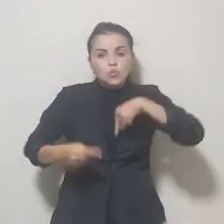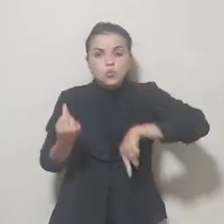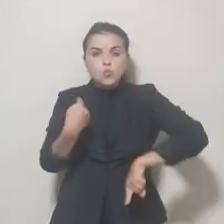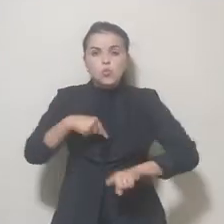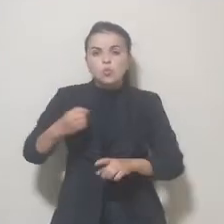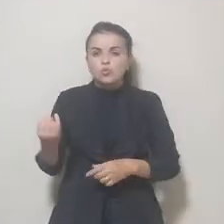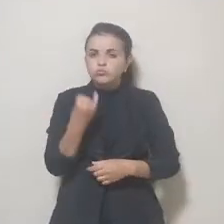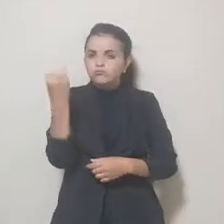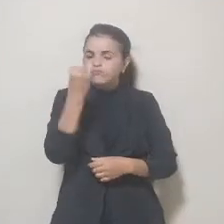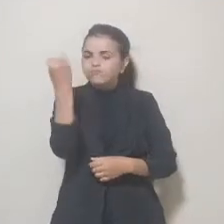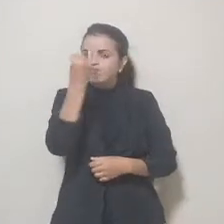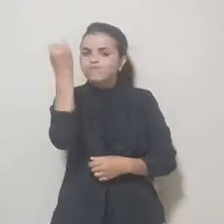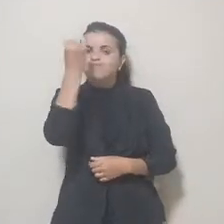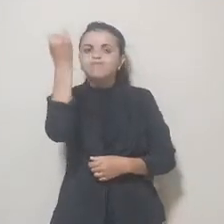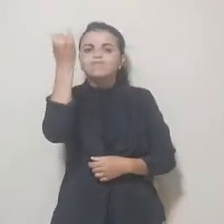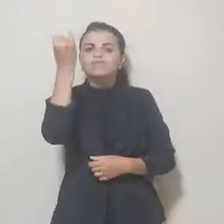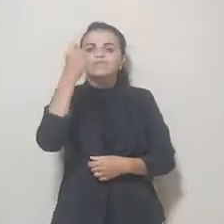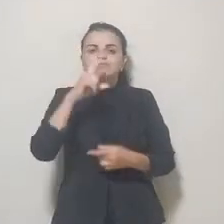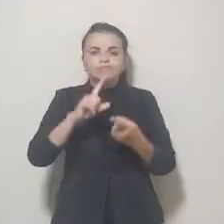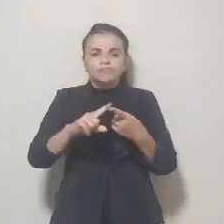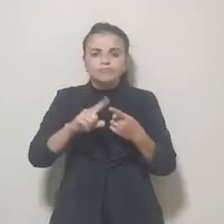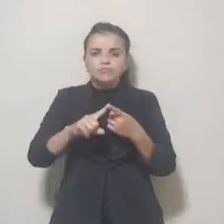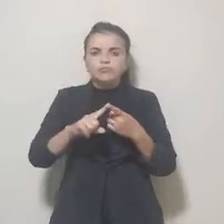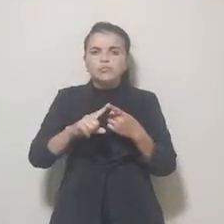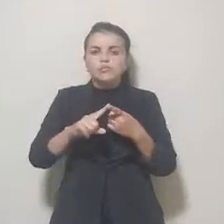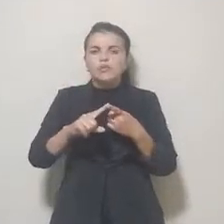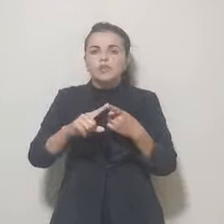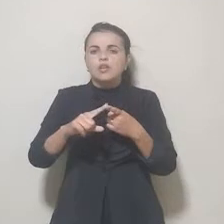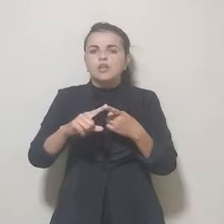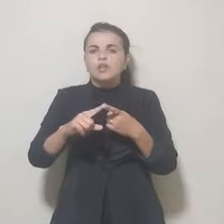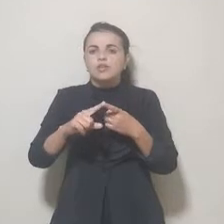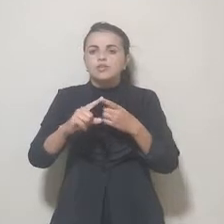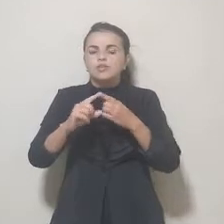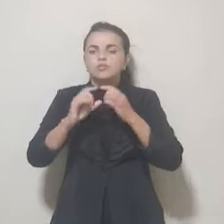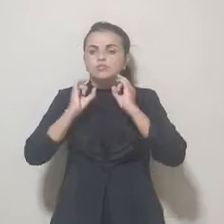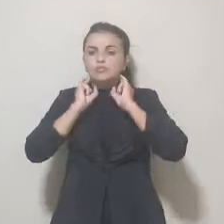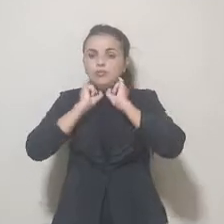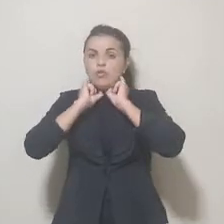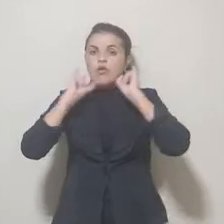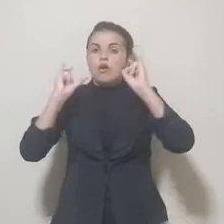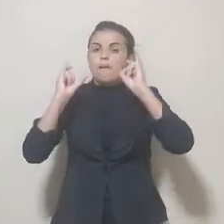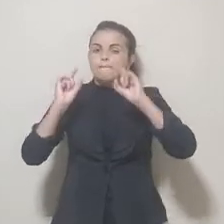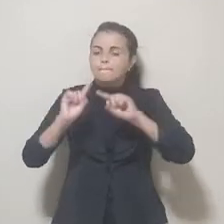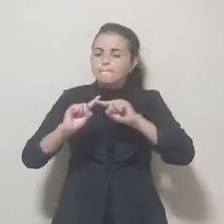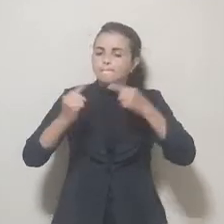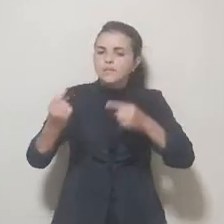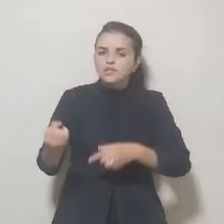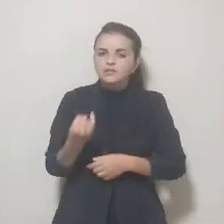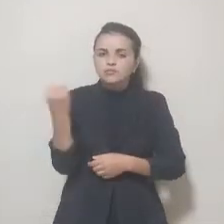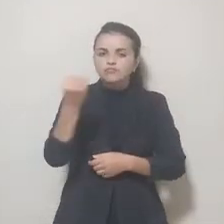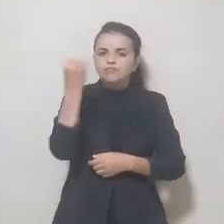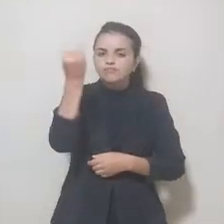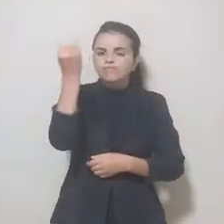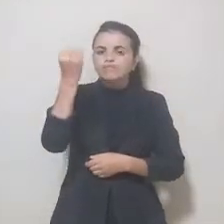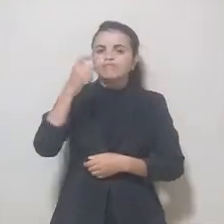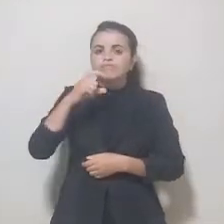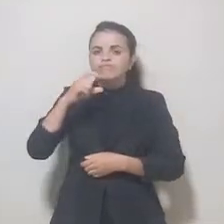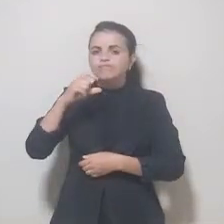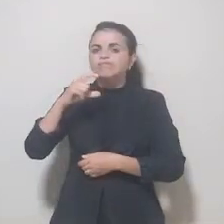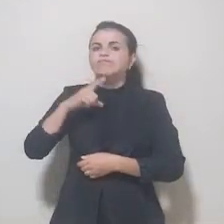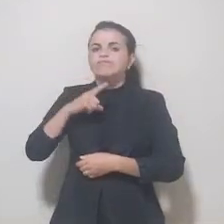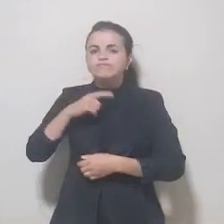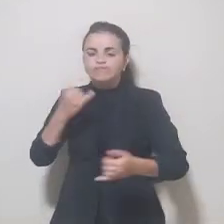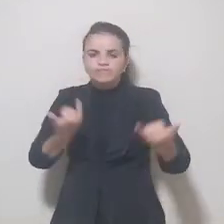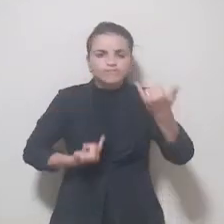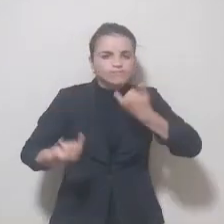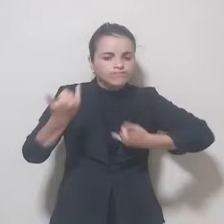todas as funções do nosso corpo. Então veja que essa glândula, a nossa hipófise, ela é uma das glândulas principais do nosso corpo, que ela vai comandar todas as outras.